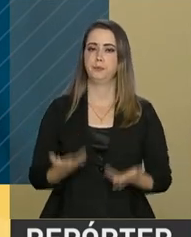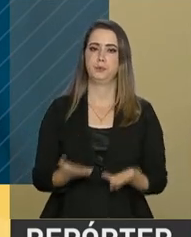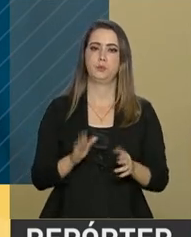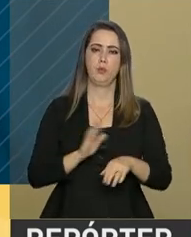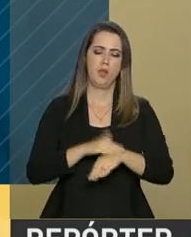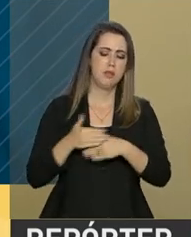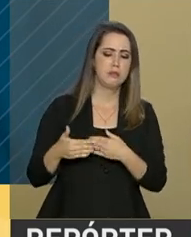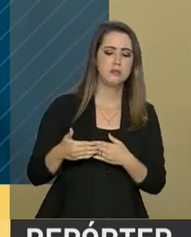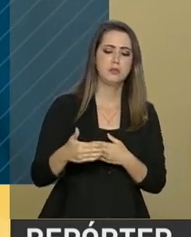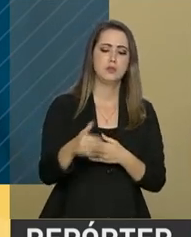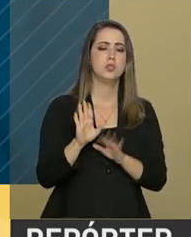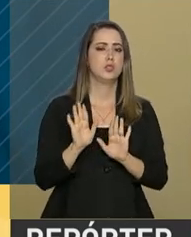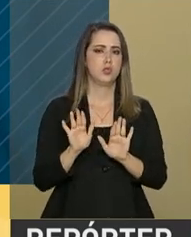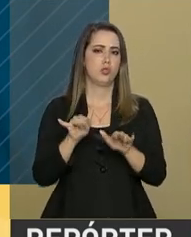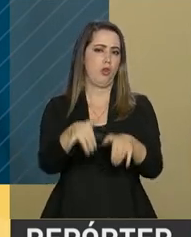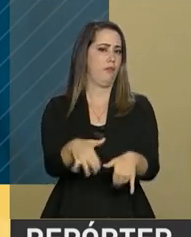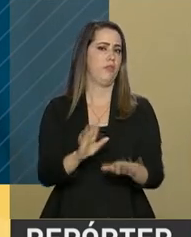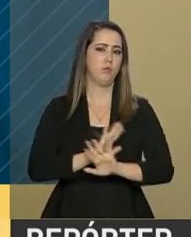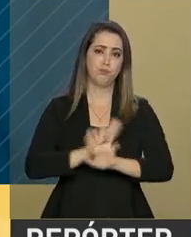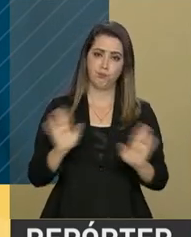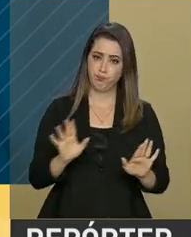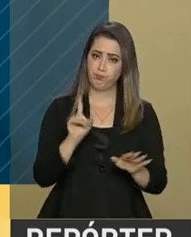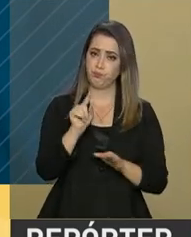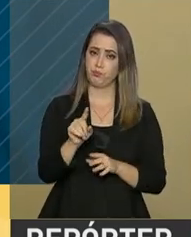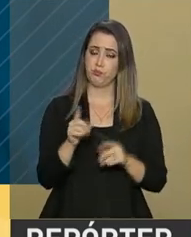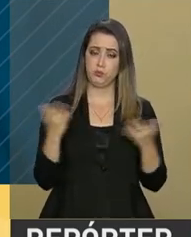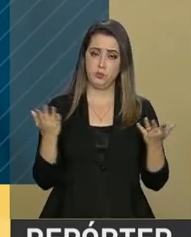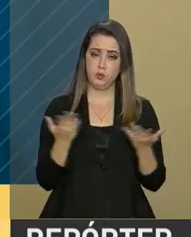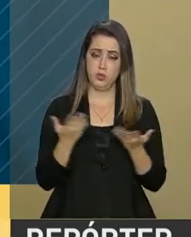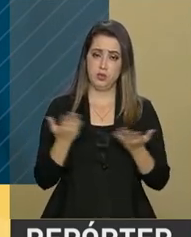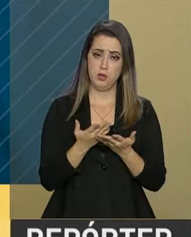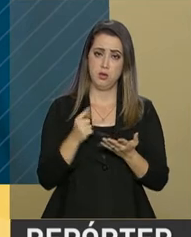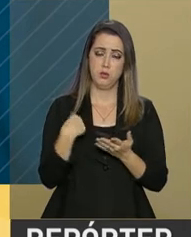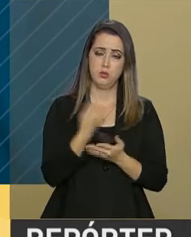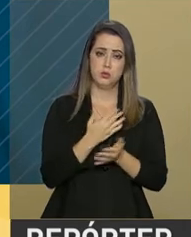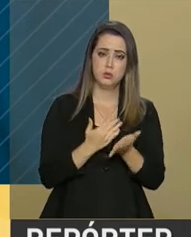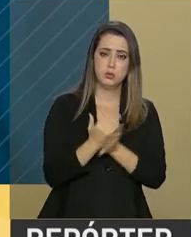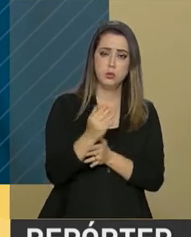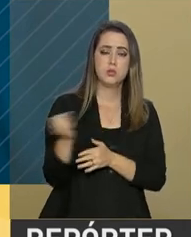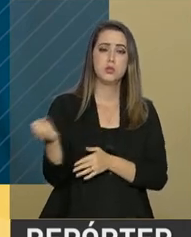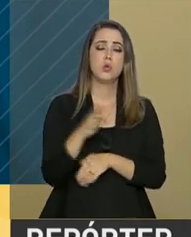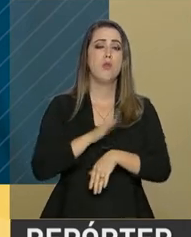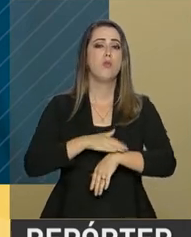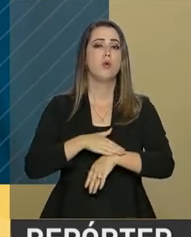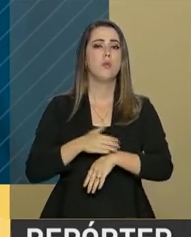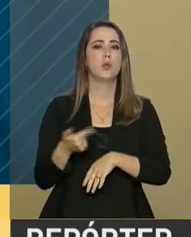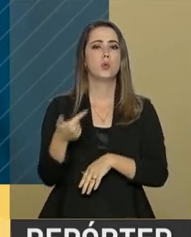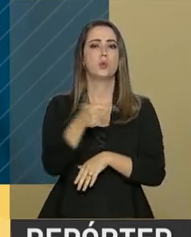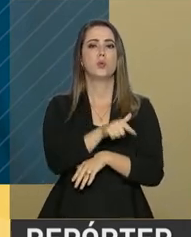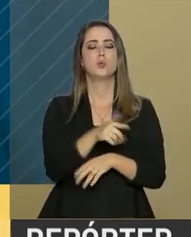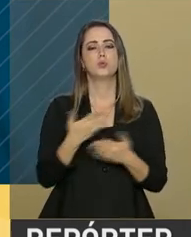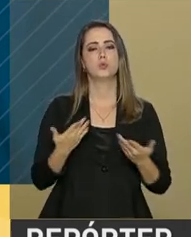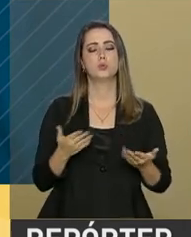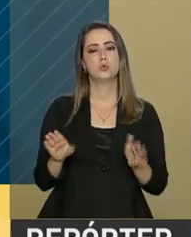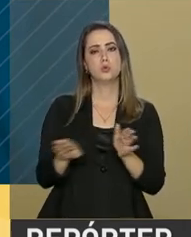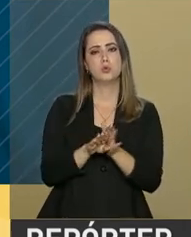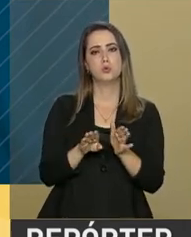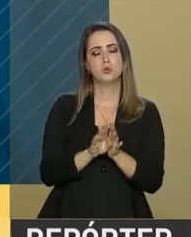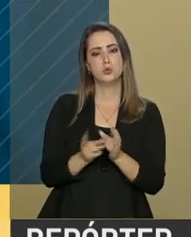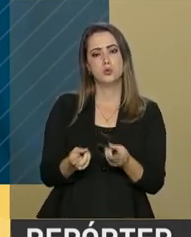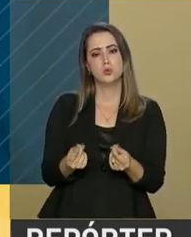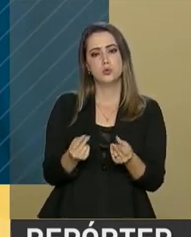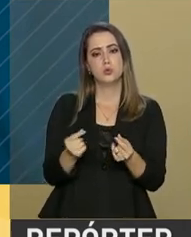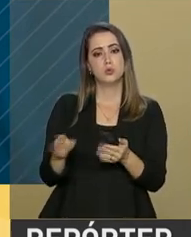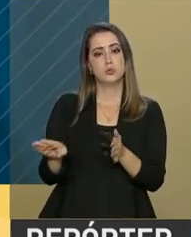fase está praticamente concluída e agora começamos uma nova fase uma outra fase com a chegada dos recursos